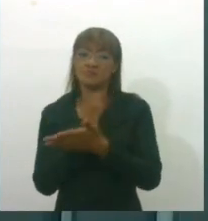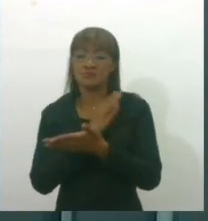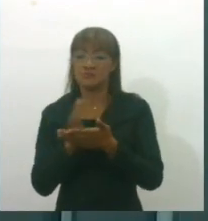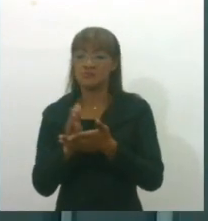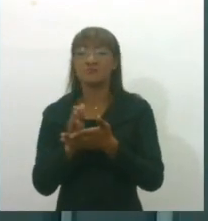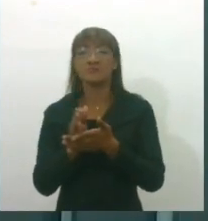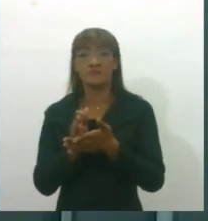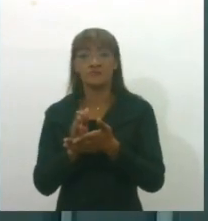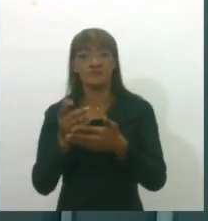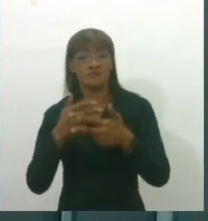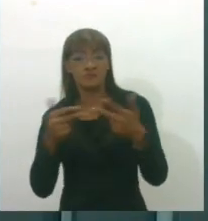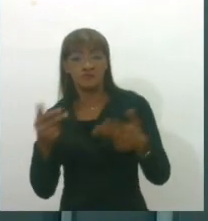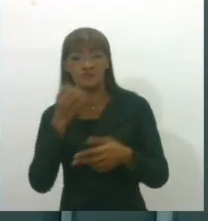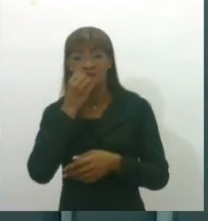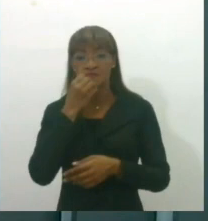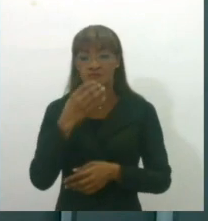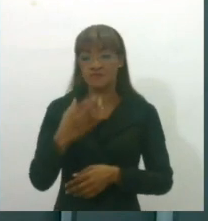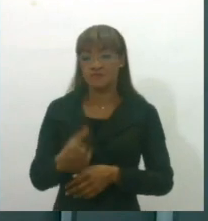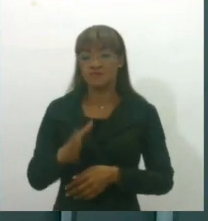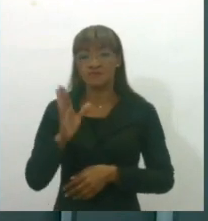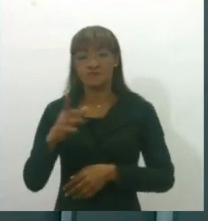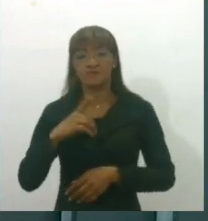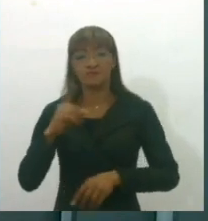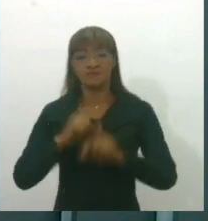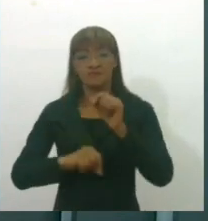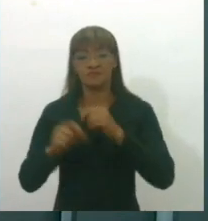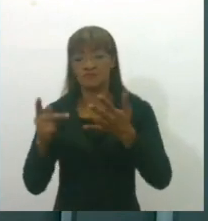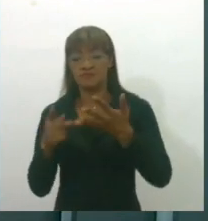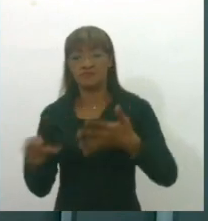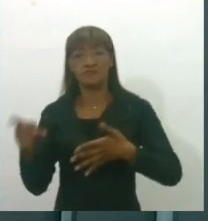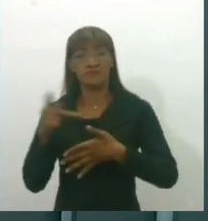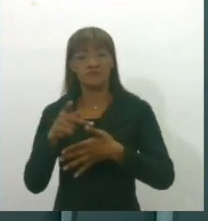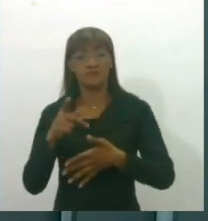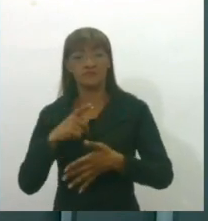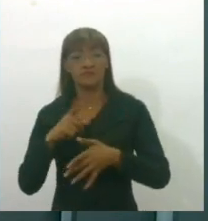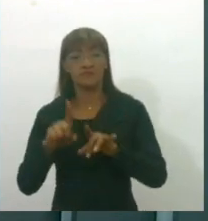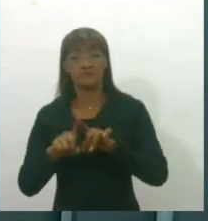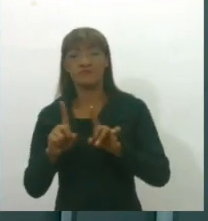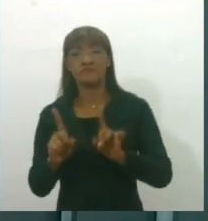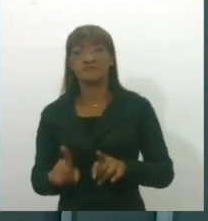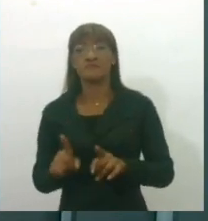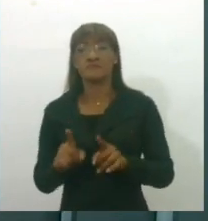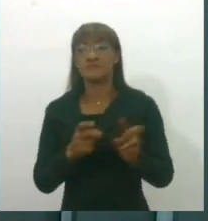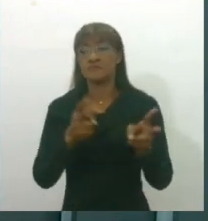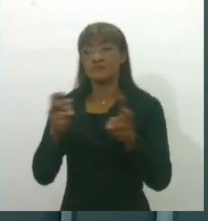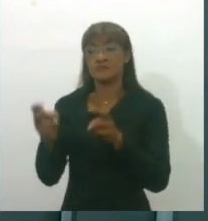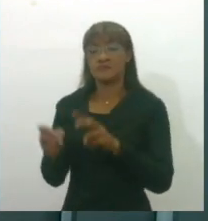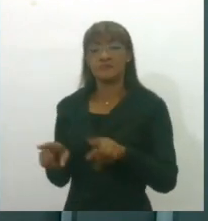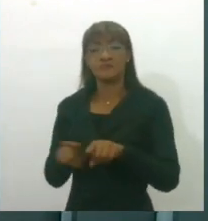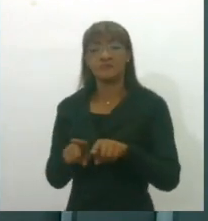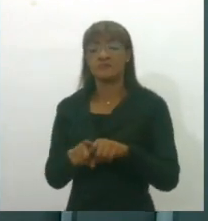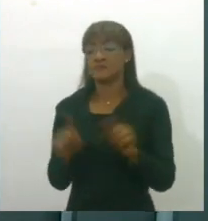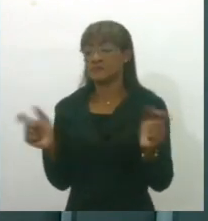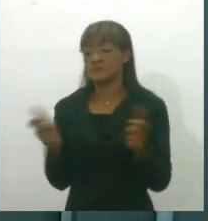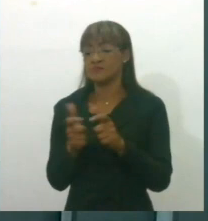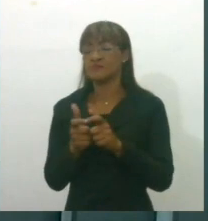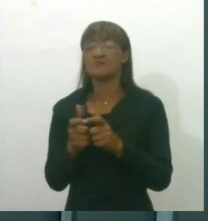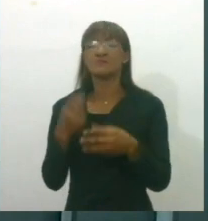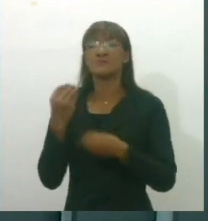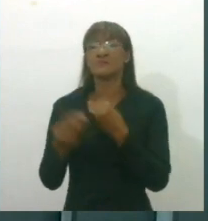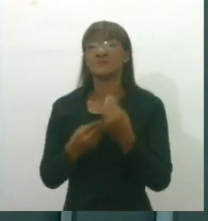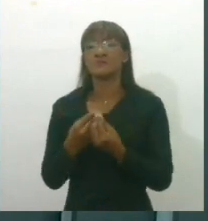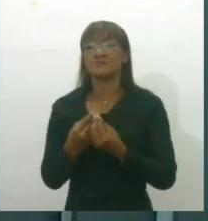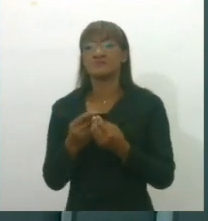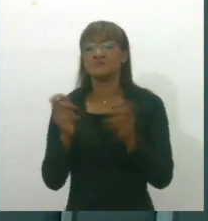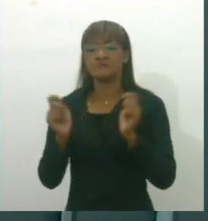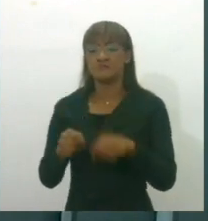de taxas, algumas prioridades, e mesmo assim a gente percebe esse número tão baixo. O que poderia ser feito? Como